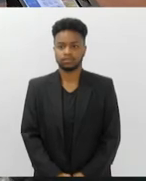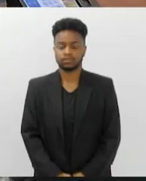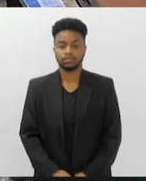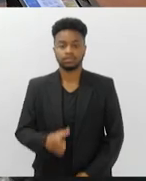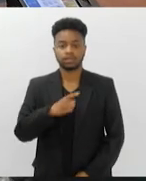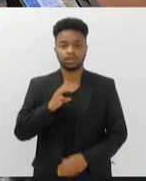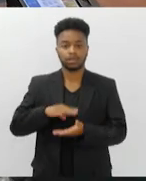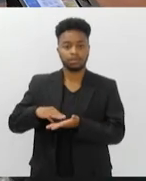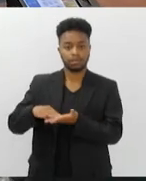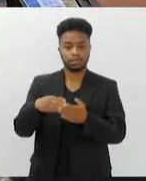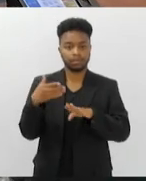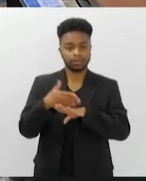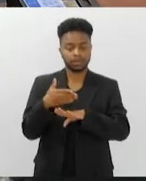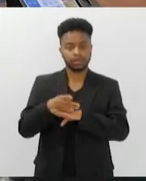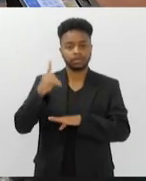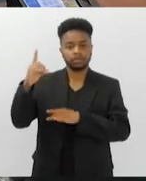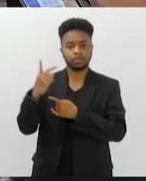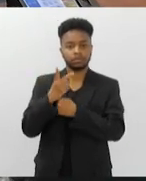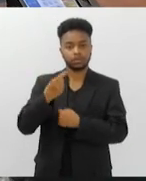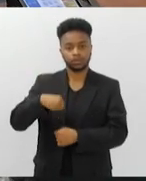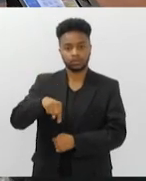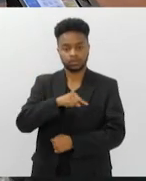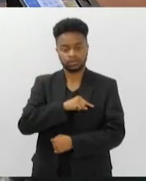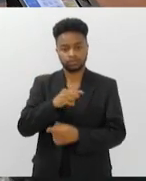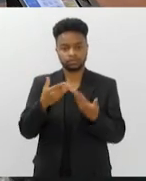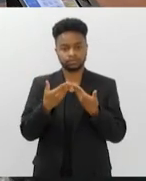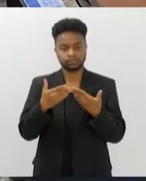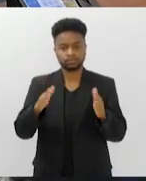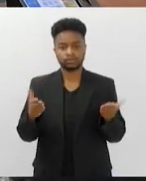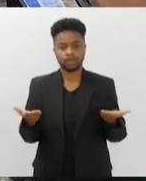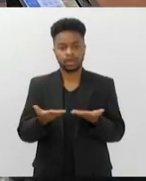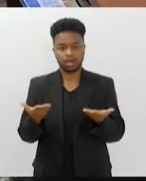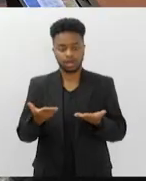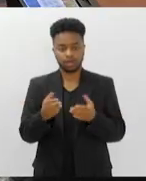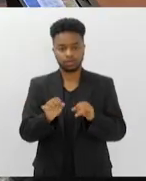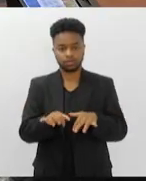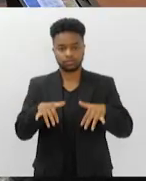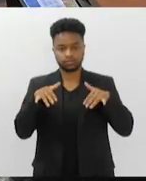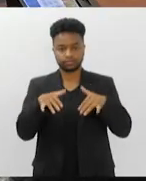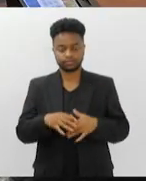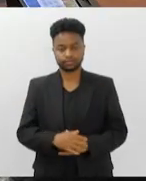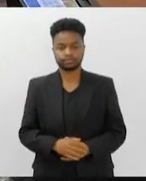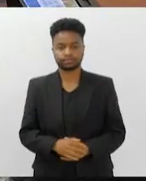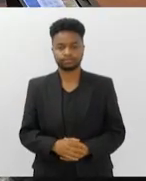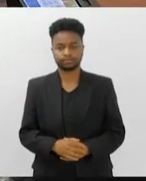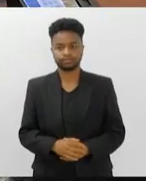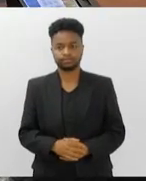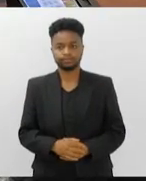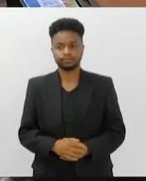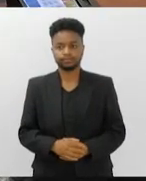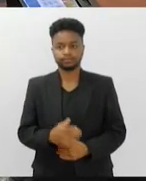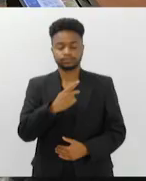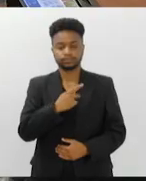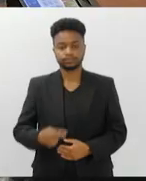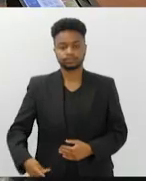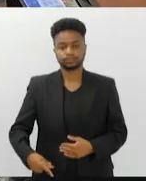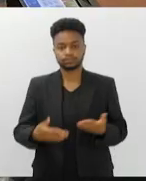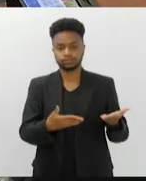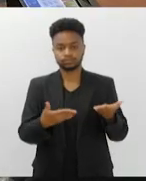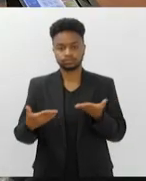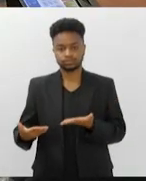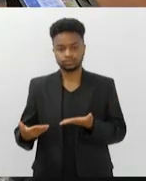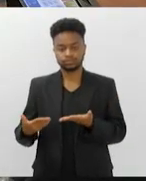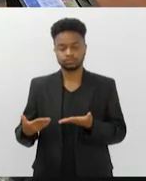Havendo um número legal e sobre a proteção de Deus, iniciando o nosso trabalho. A presidência